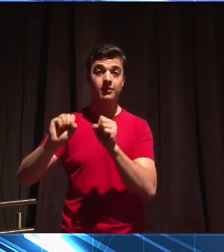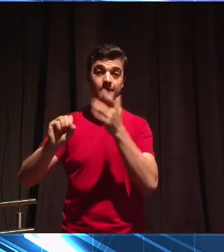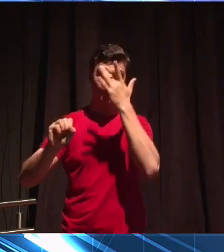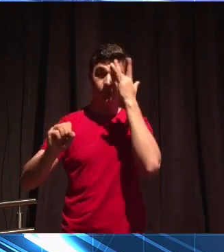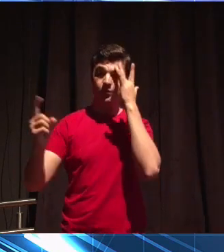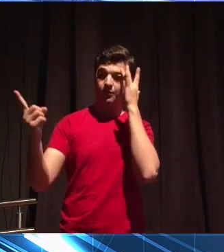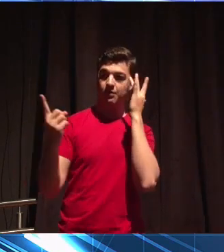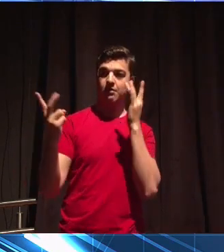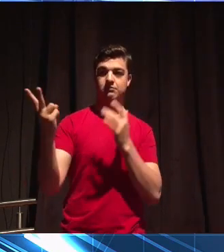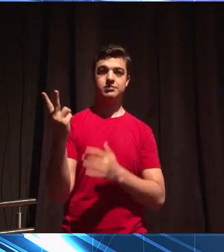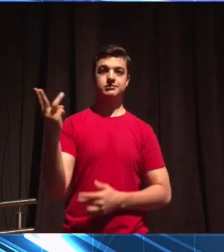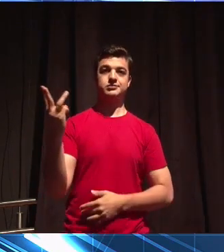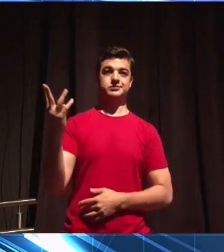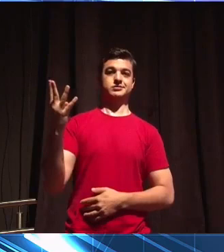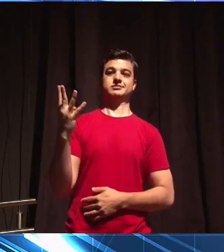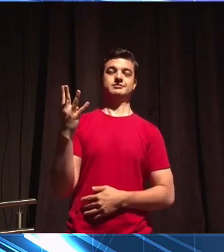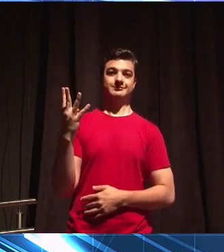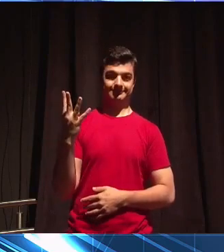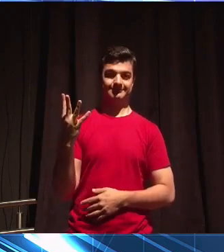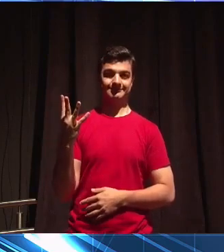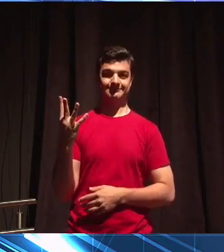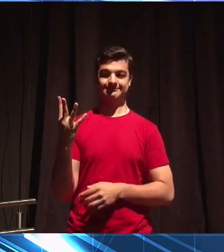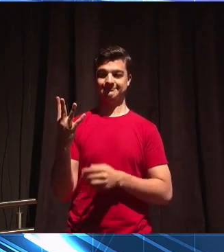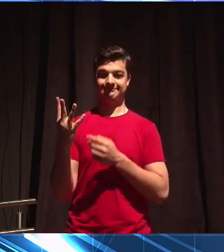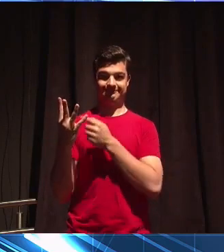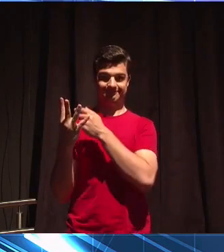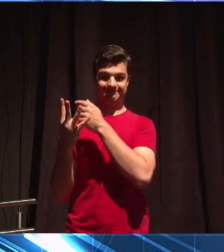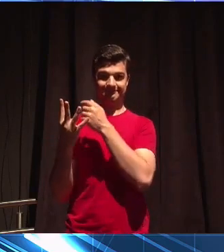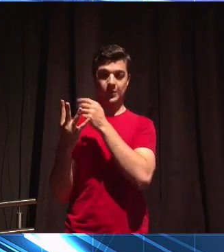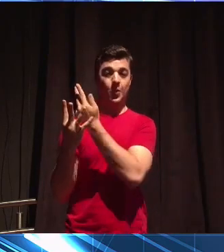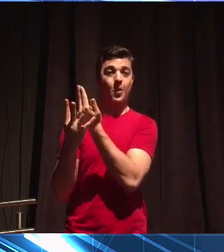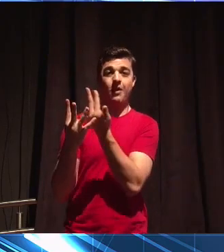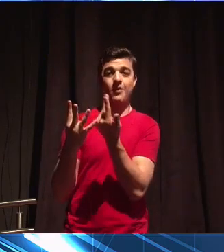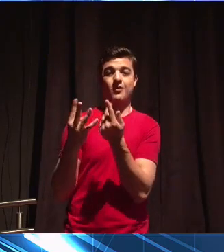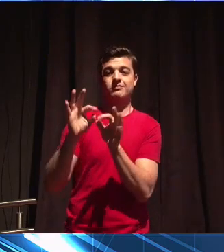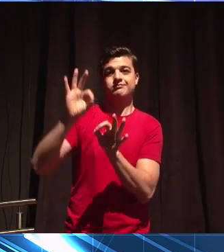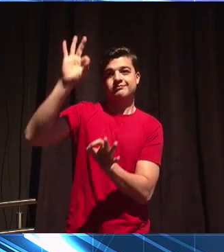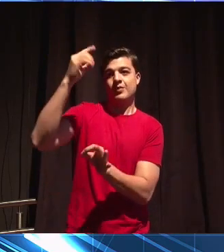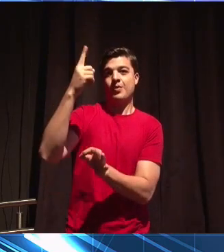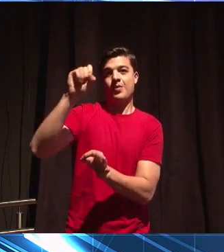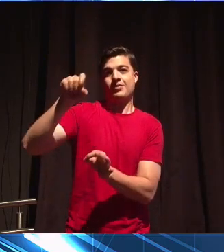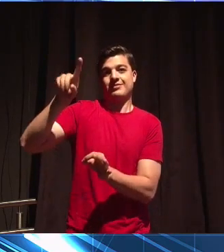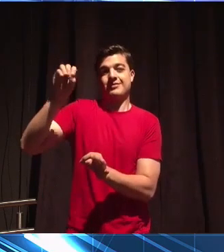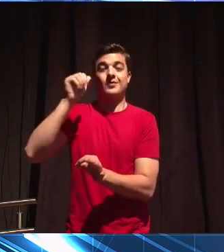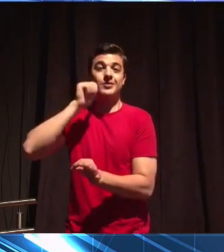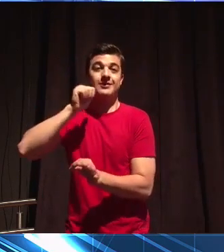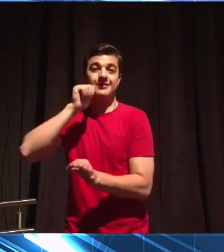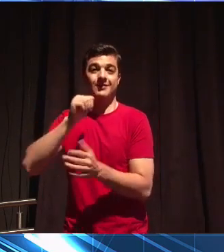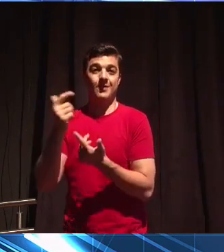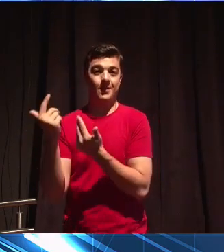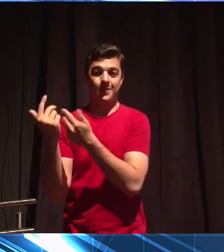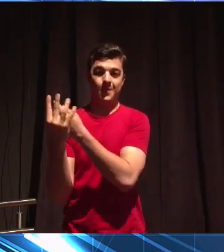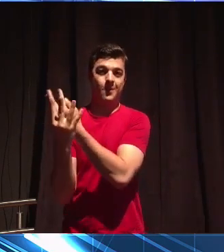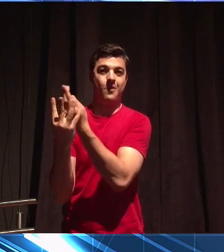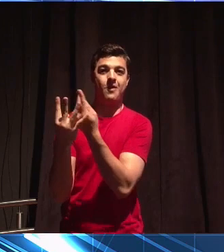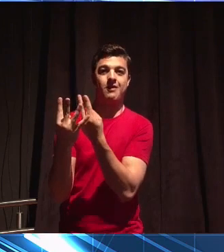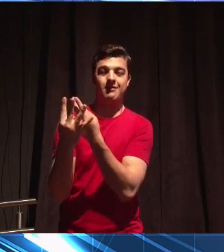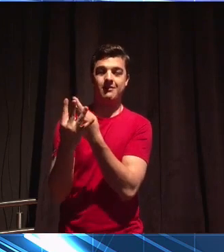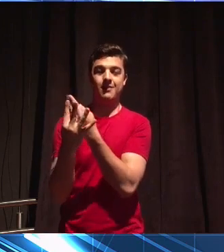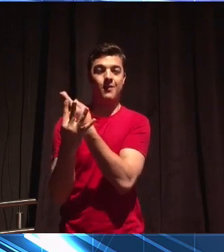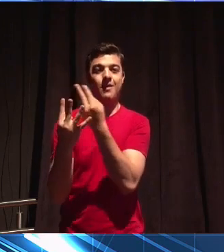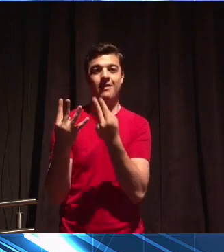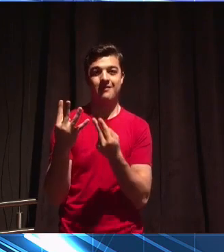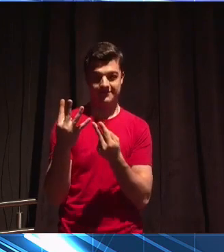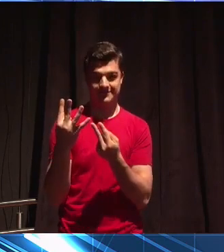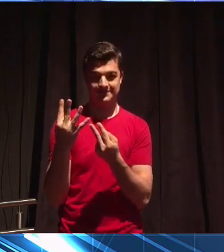e identifica. Então, se eu faço isso, às vezes com modelos, como é que eu não vou fazer isso com ondas cerebrais, que são, às vezes, muito mais específicas? Tudo